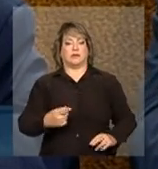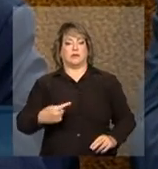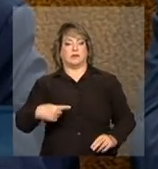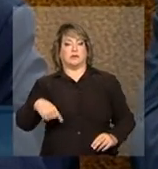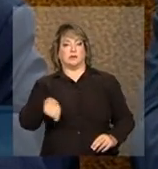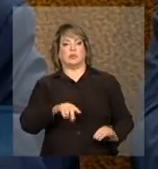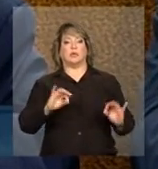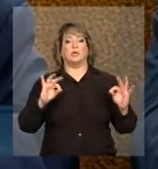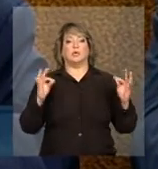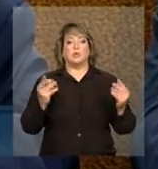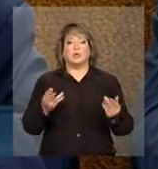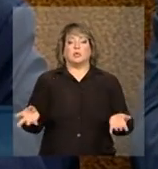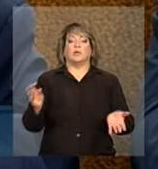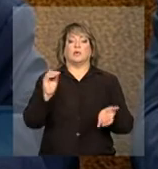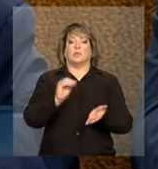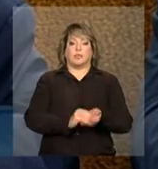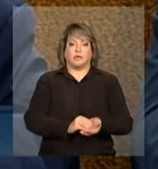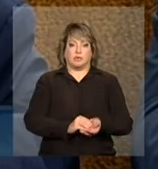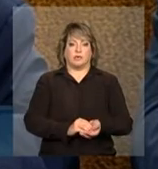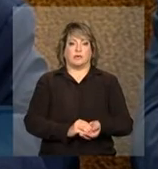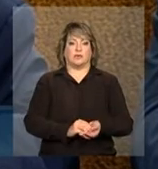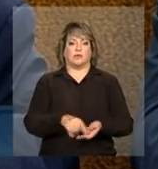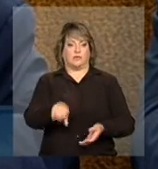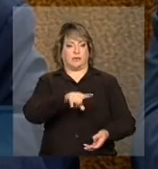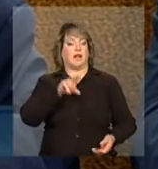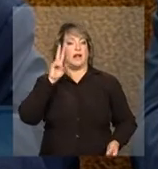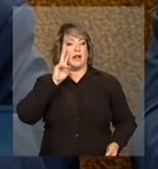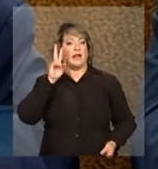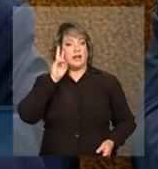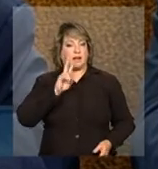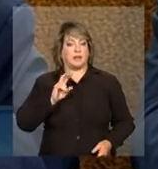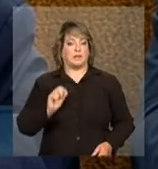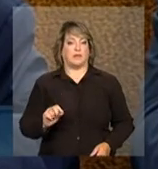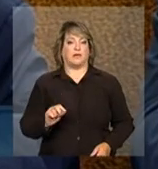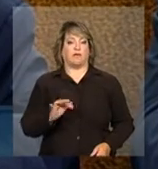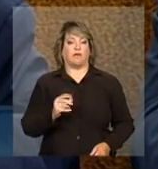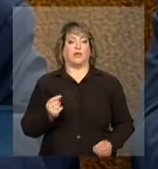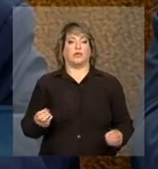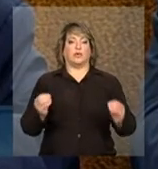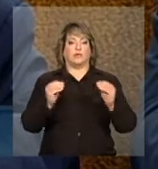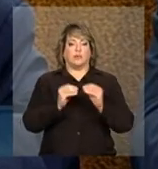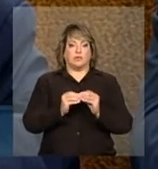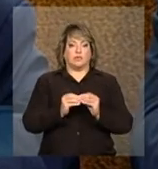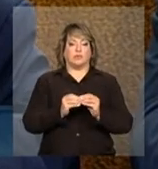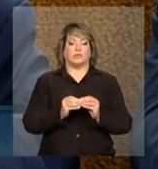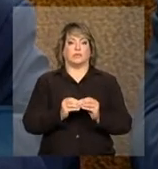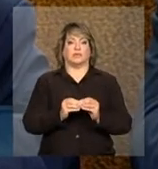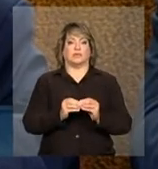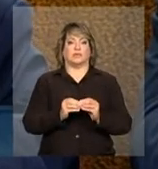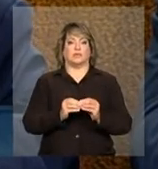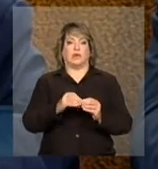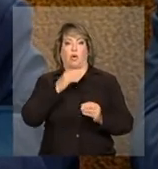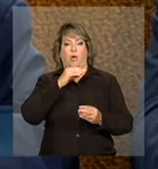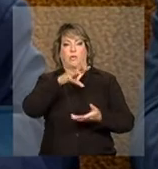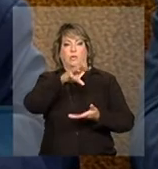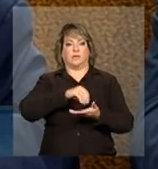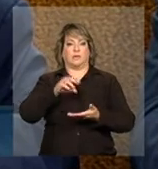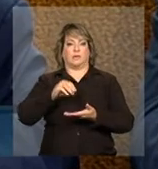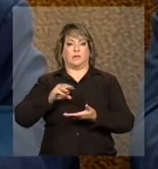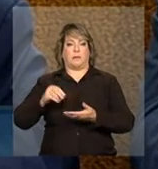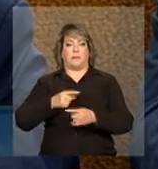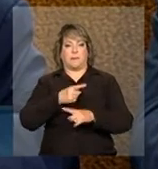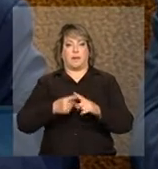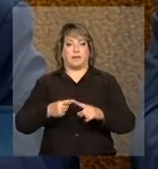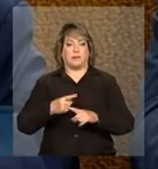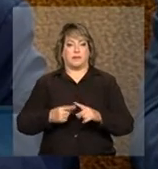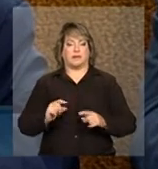tudo aquilo que foi incorporado. Vocês lembram que foi, somando as incorporações parciais